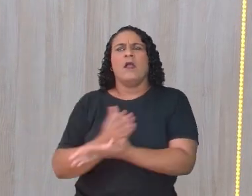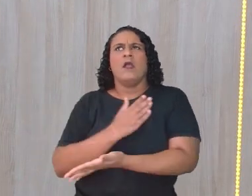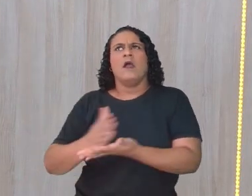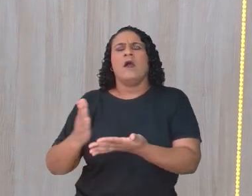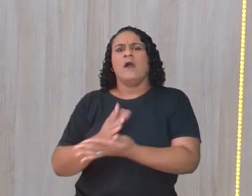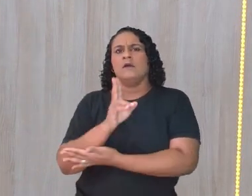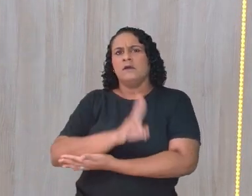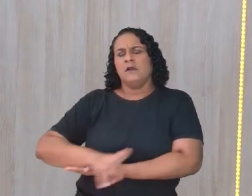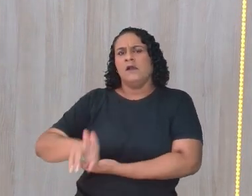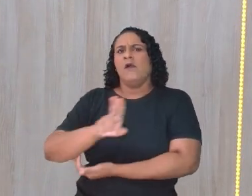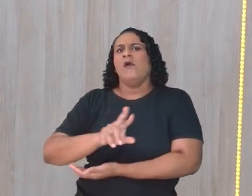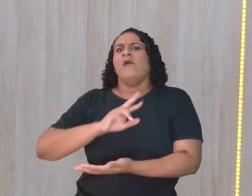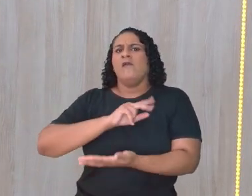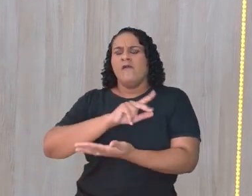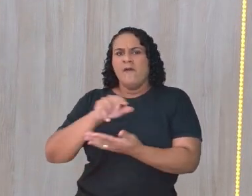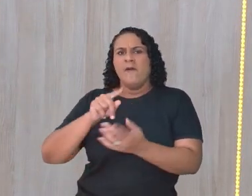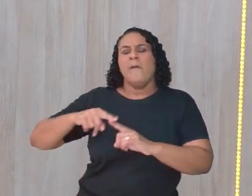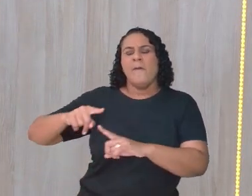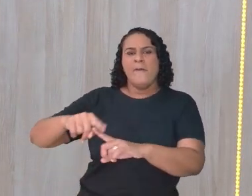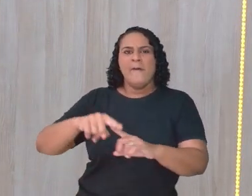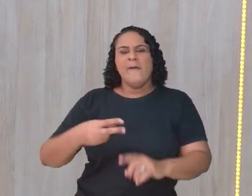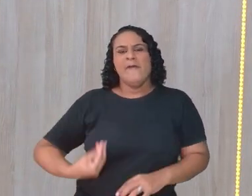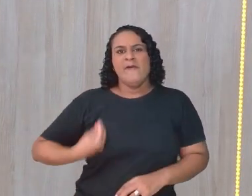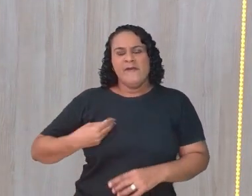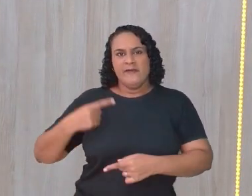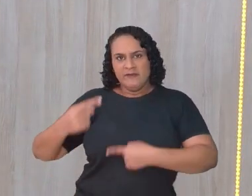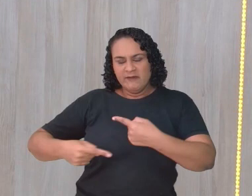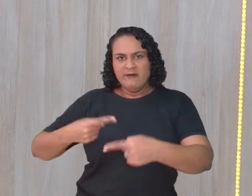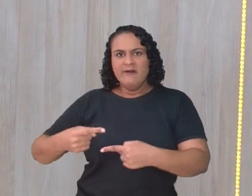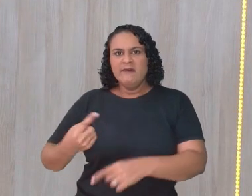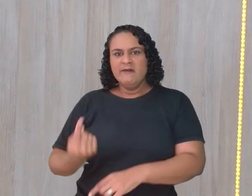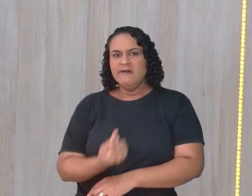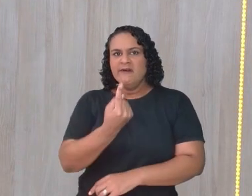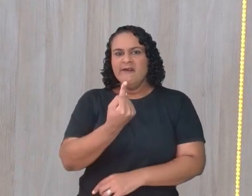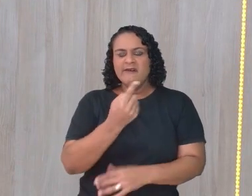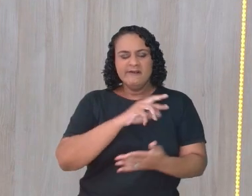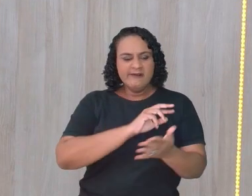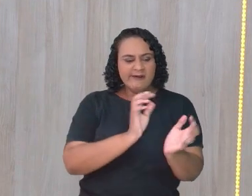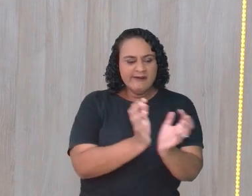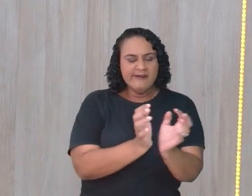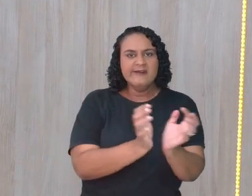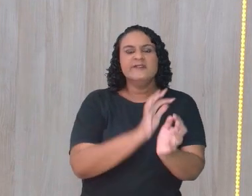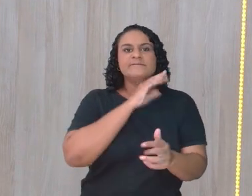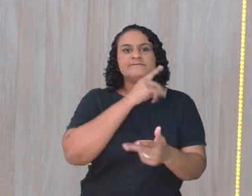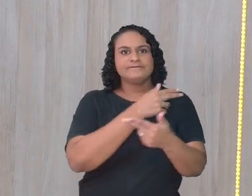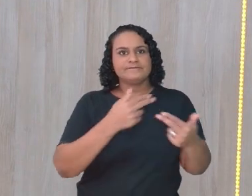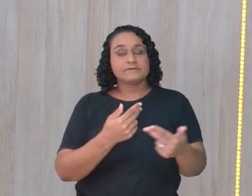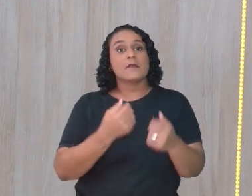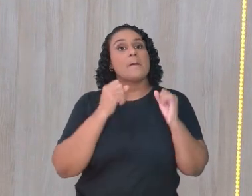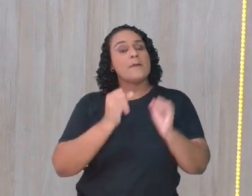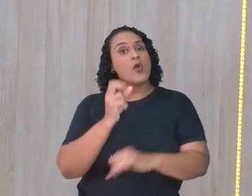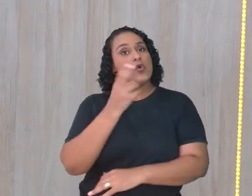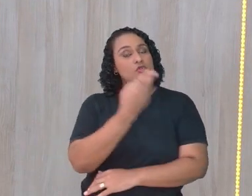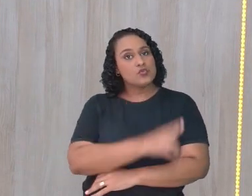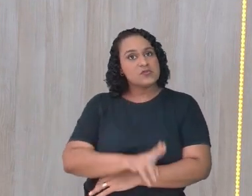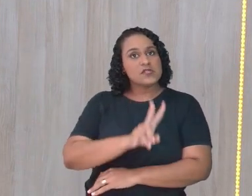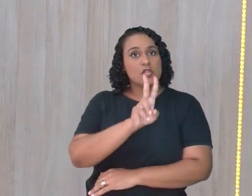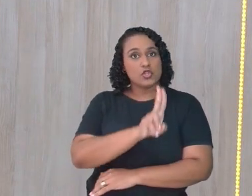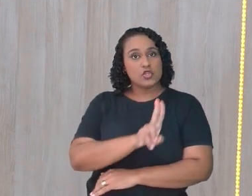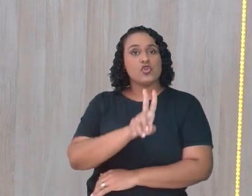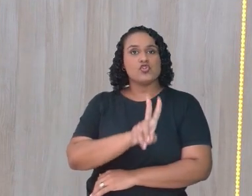de reprodução, não é, professora? Uma espécie só usa os dois tipos de reprodução, fazendo com que a